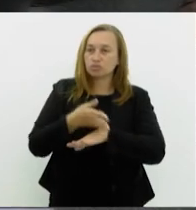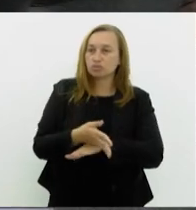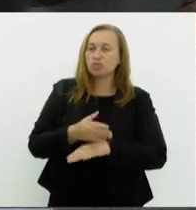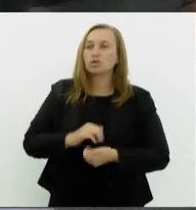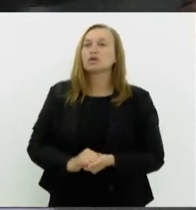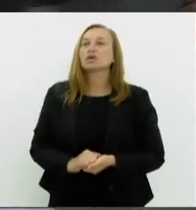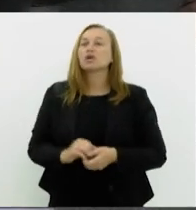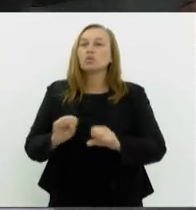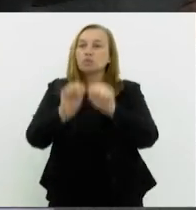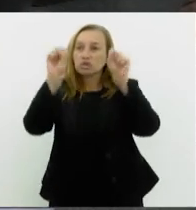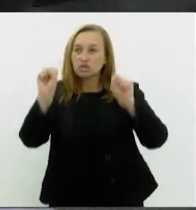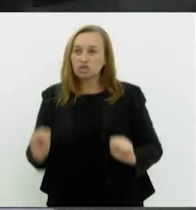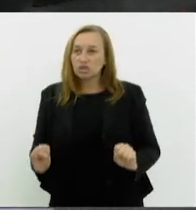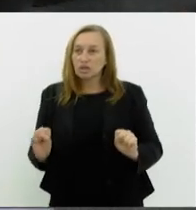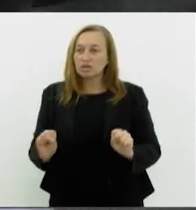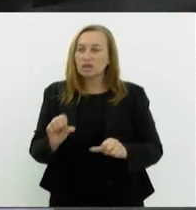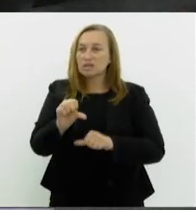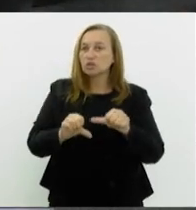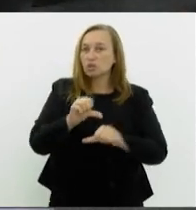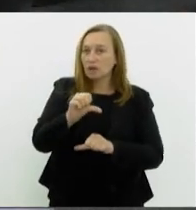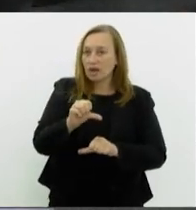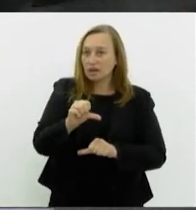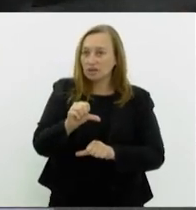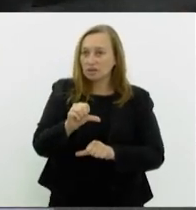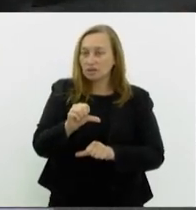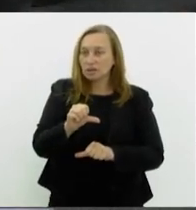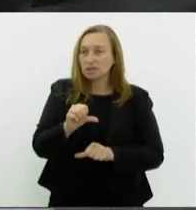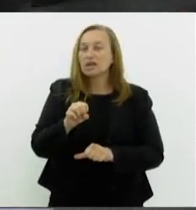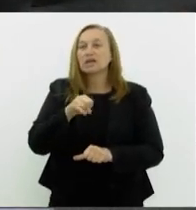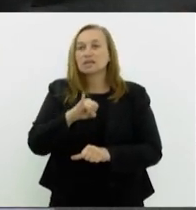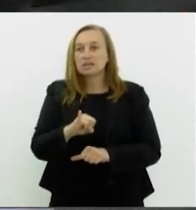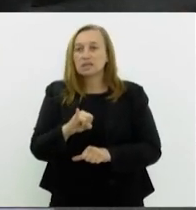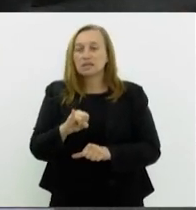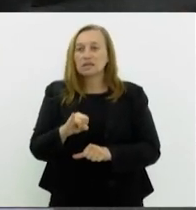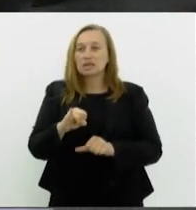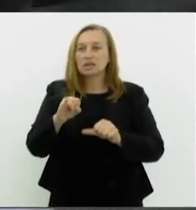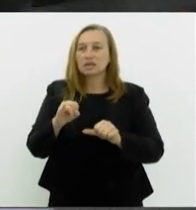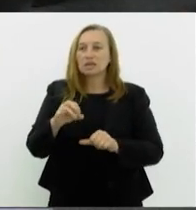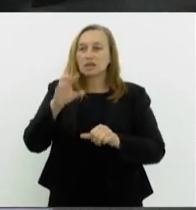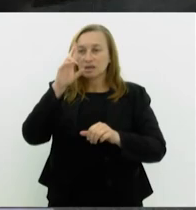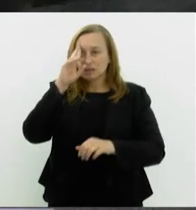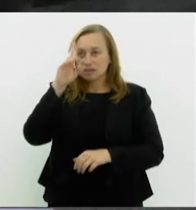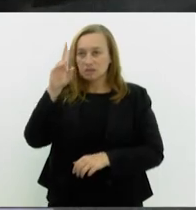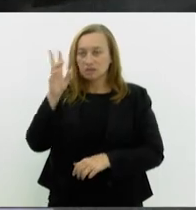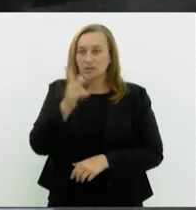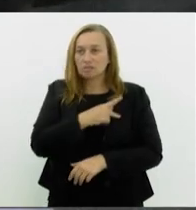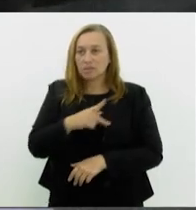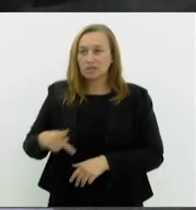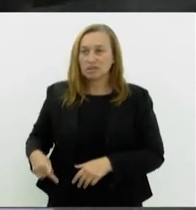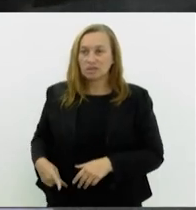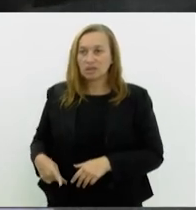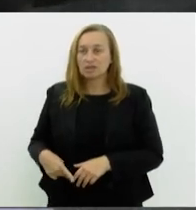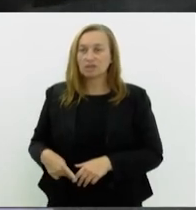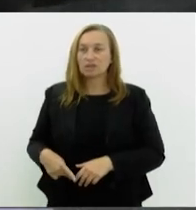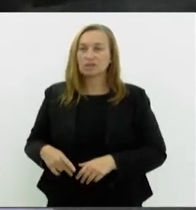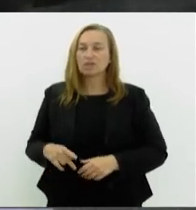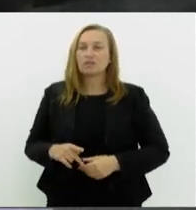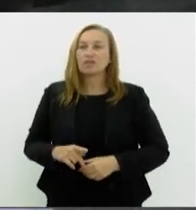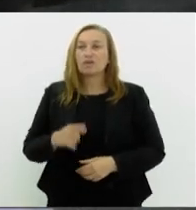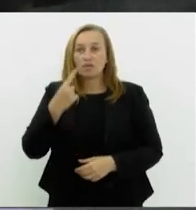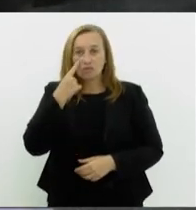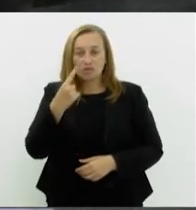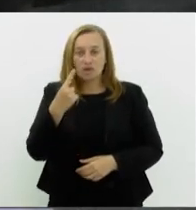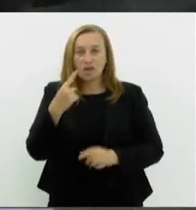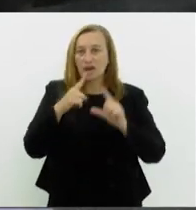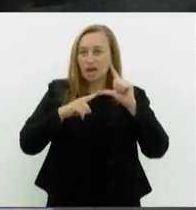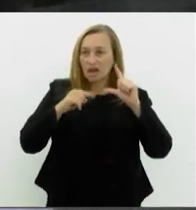o sistema está sendo trocado. Se Vossa Excelência vê a pedra, as letras estão